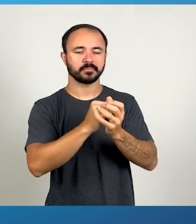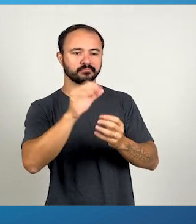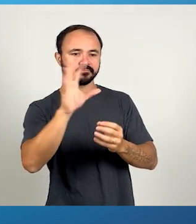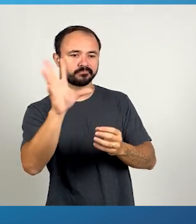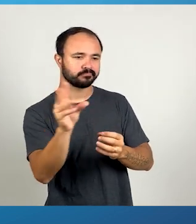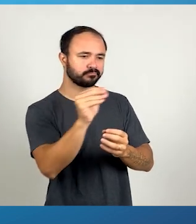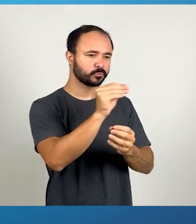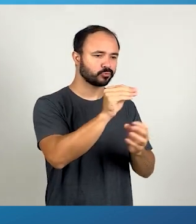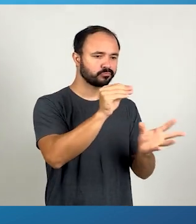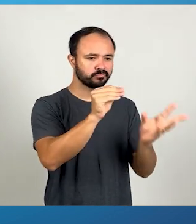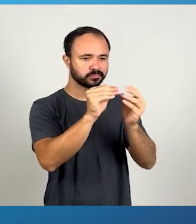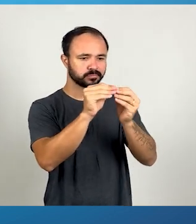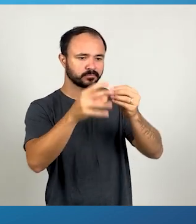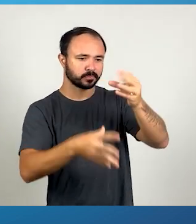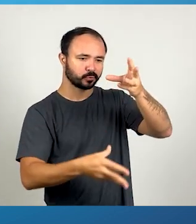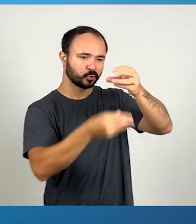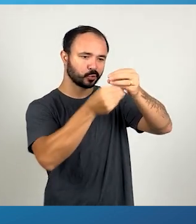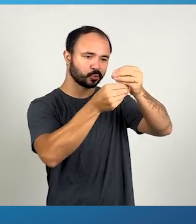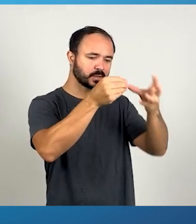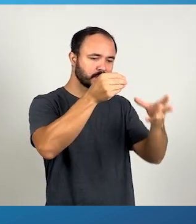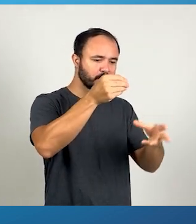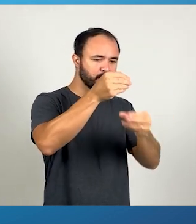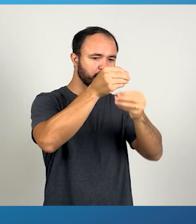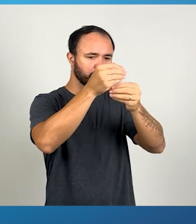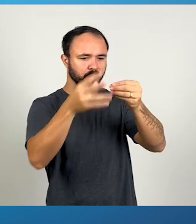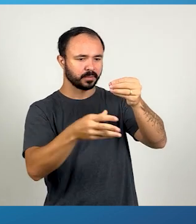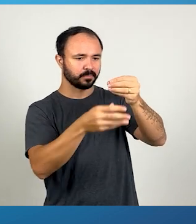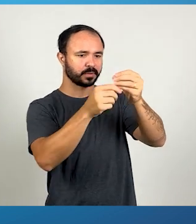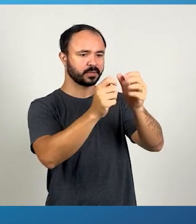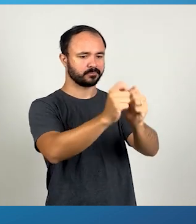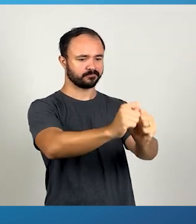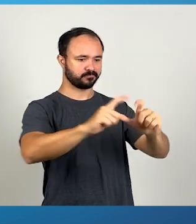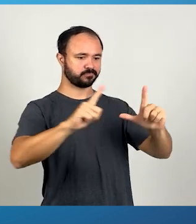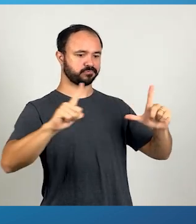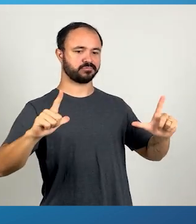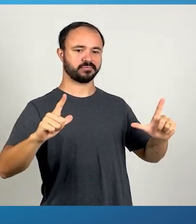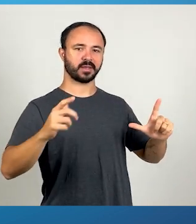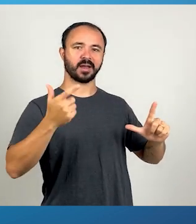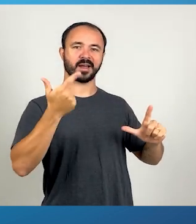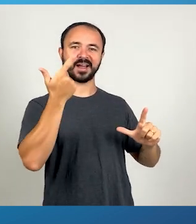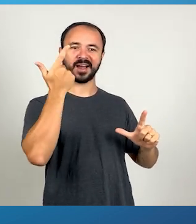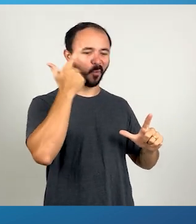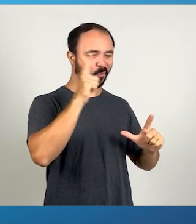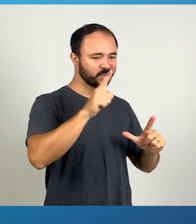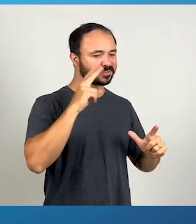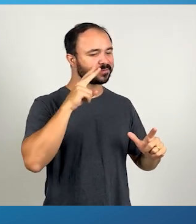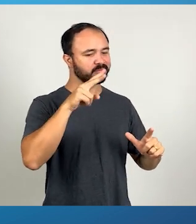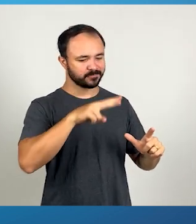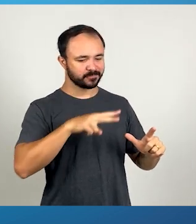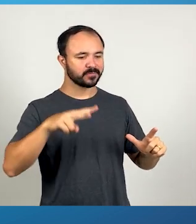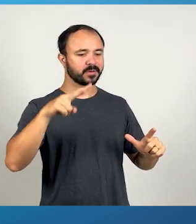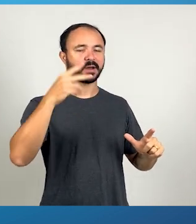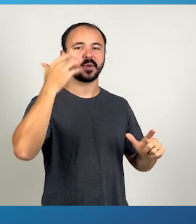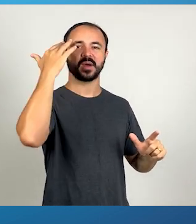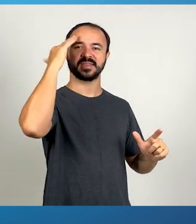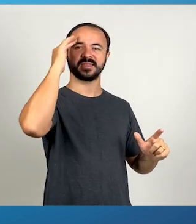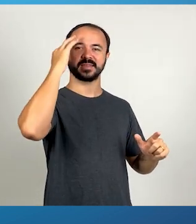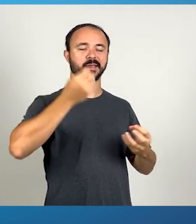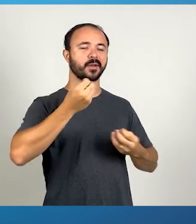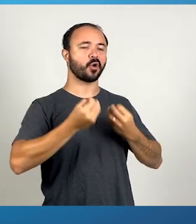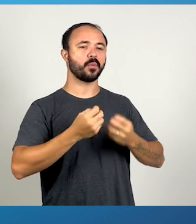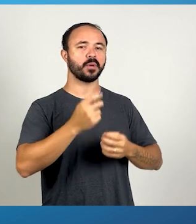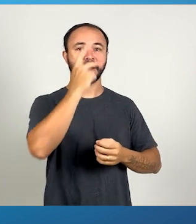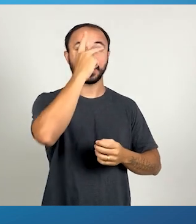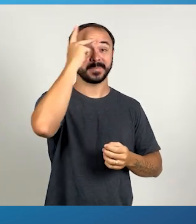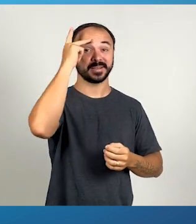antigas para descobrir como as pessoas viveram, trabalharam, amaram e